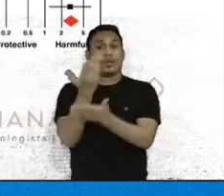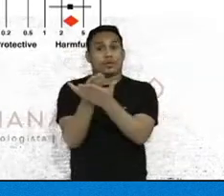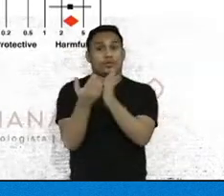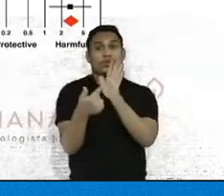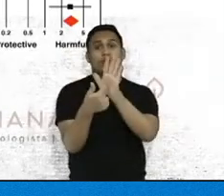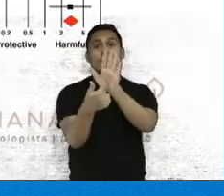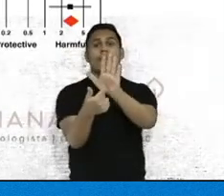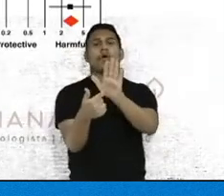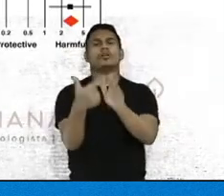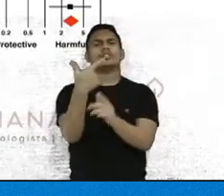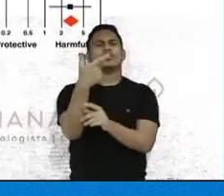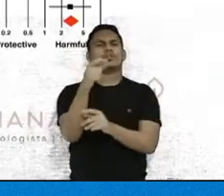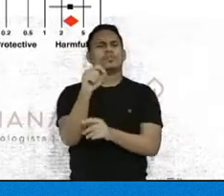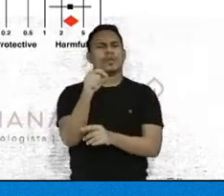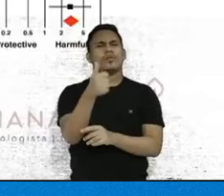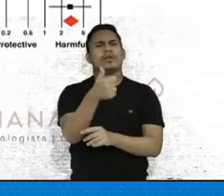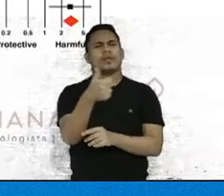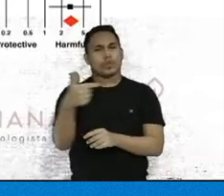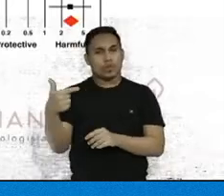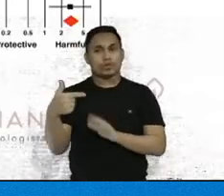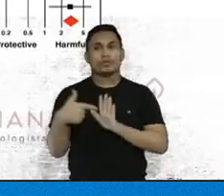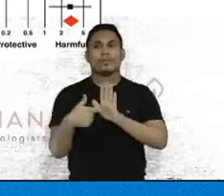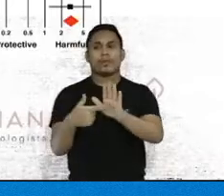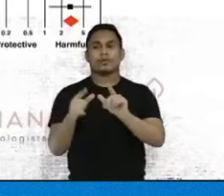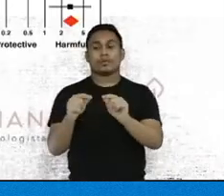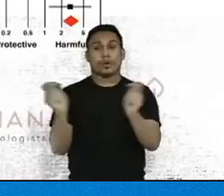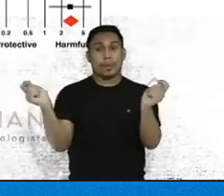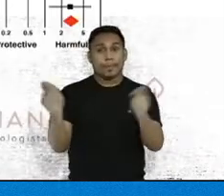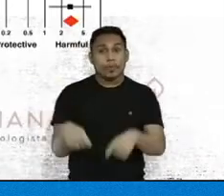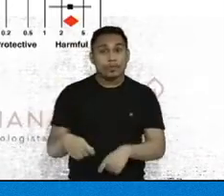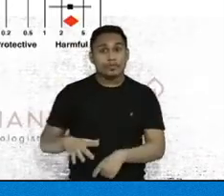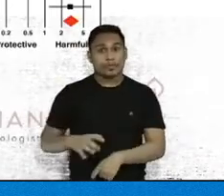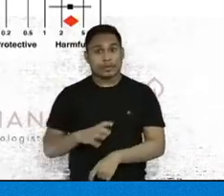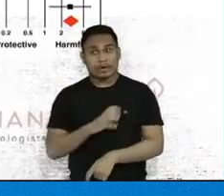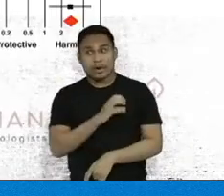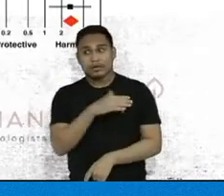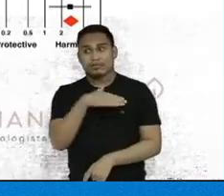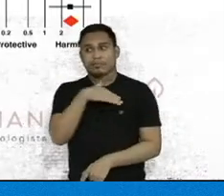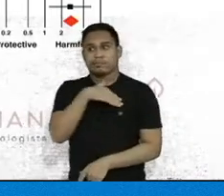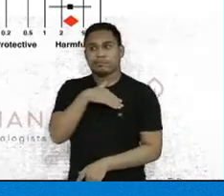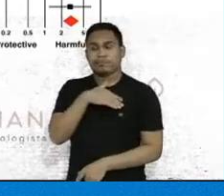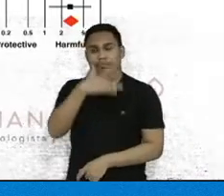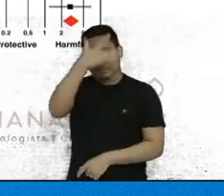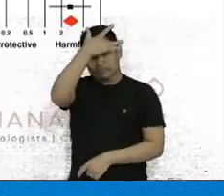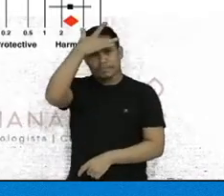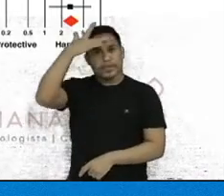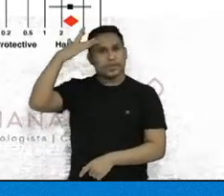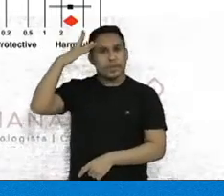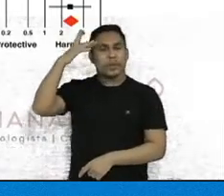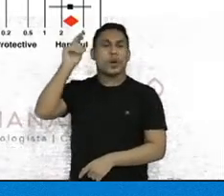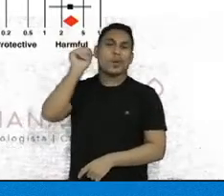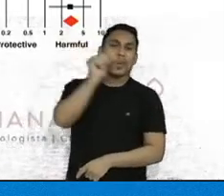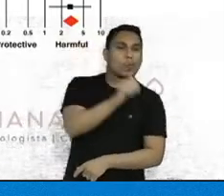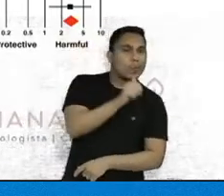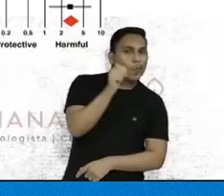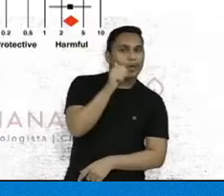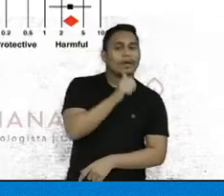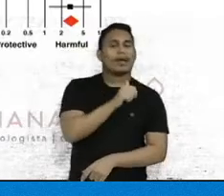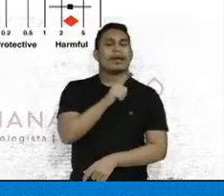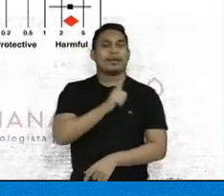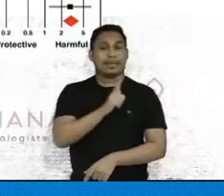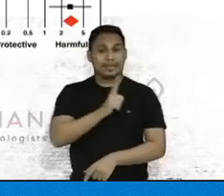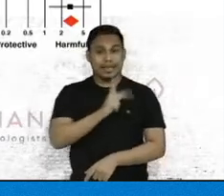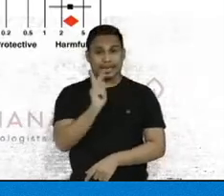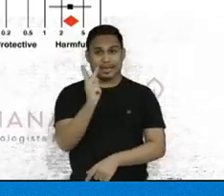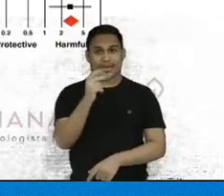2012, aumento do risco de câncer de mama em pessoas, em mulheres com a doença de Hashimoto, elas